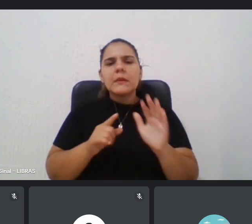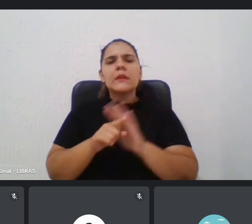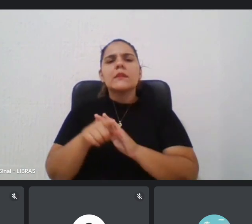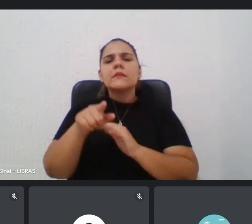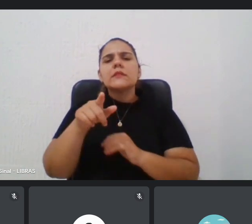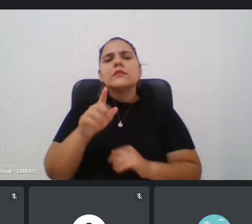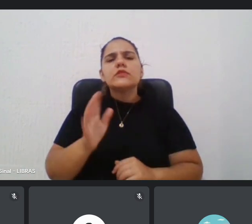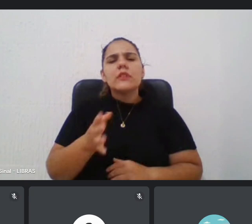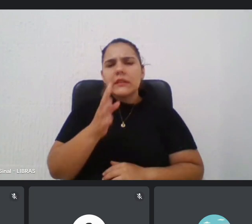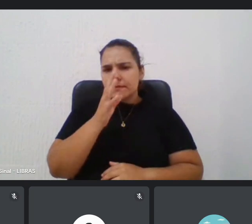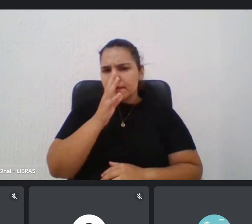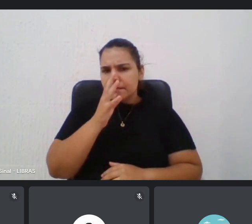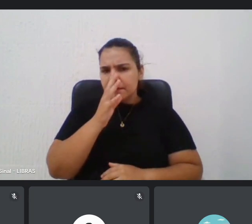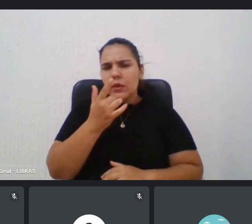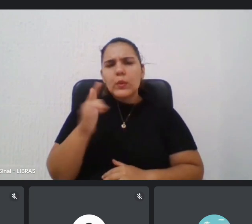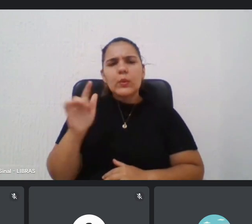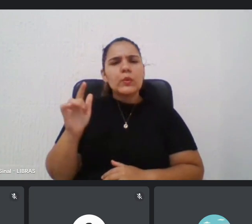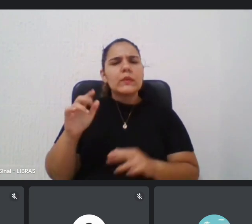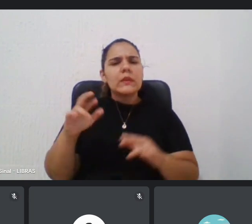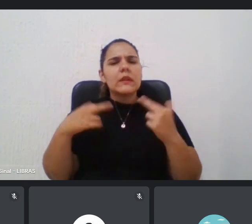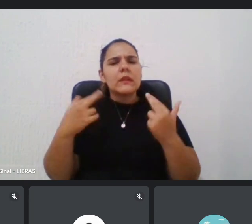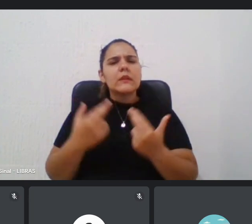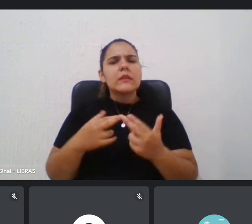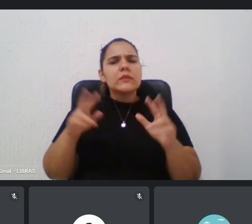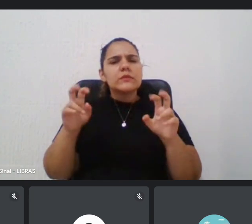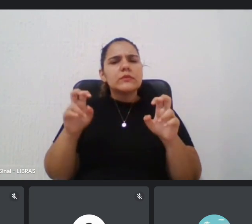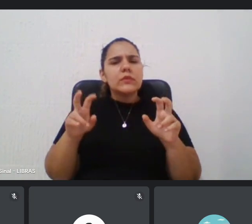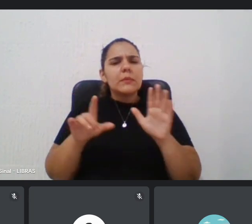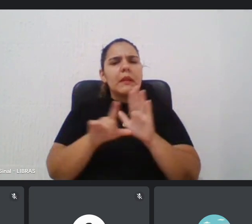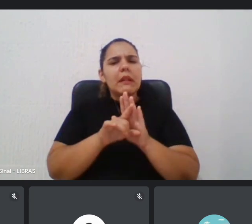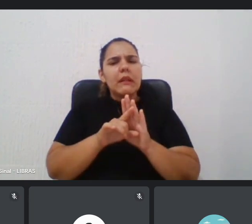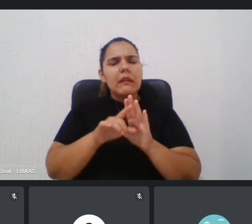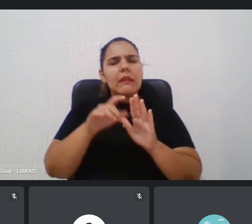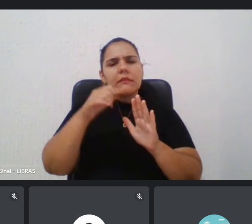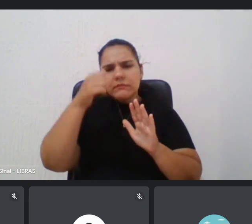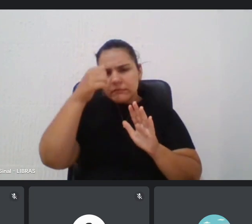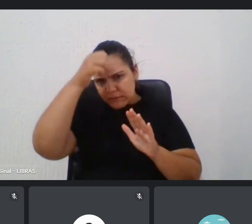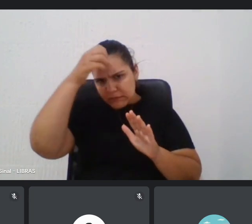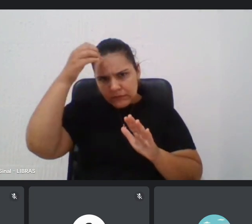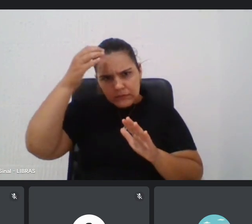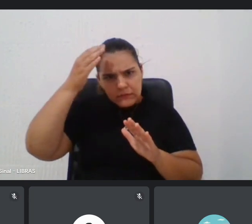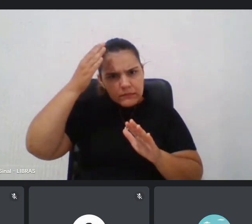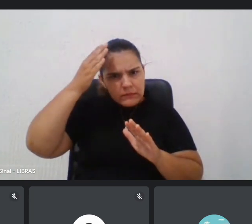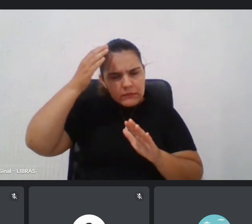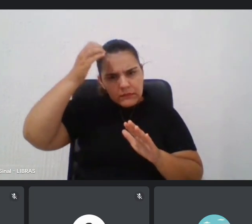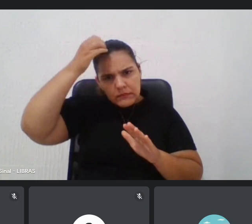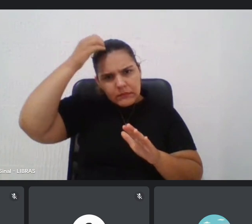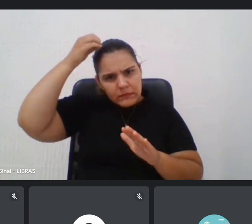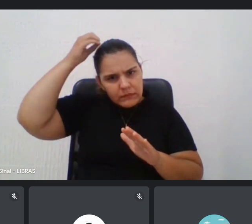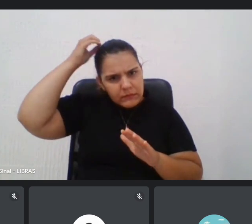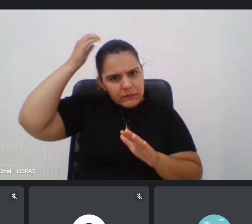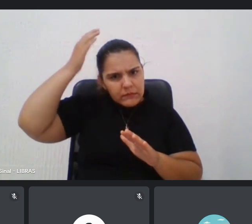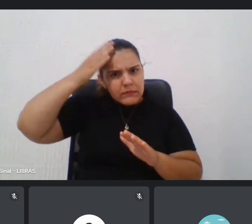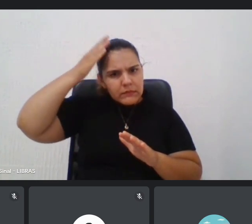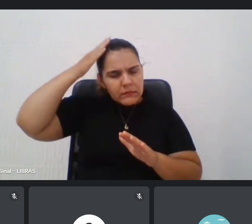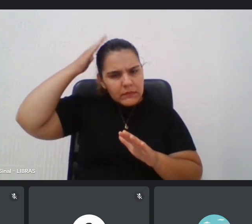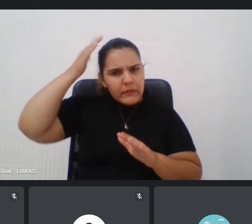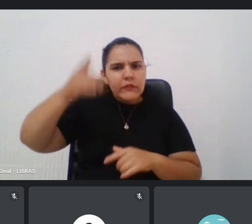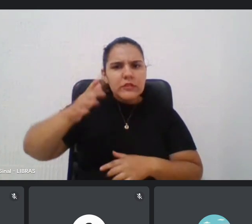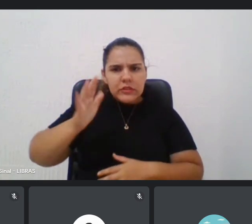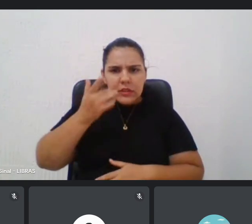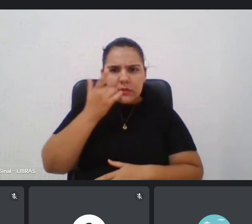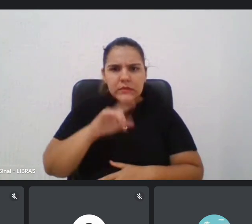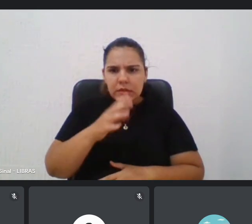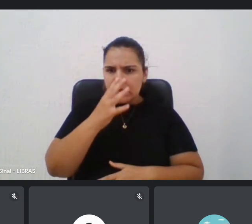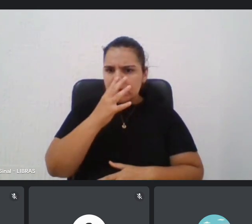reunião da Paulo Gustavo, explicando o que é a lei ponto por ponto? Porque senão a gente passa um outro link para tu também. Você já conseguiu assistir? Ou não?